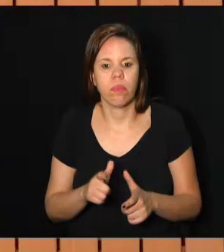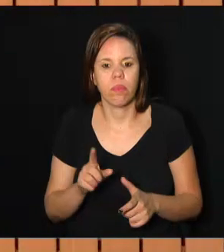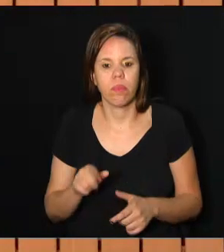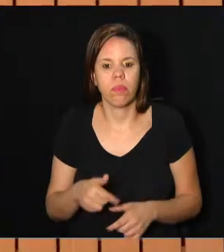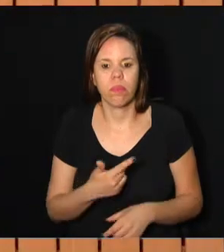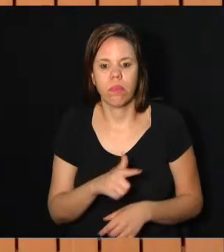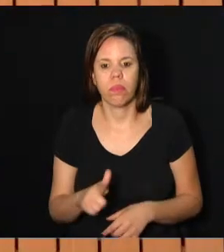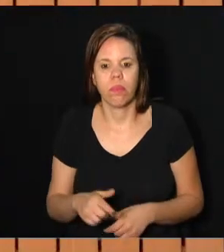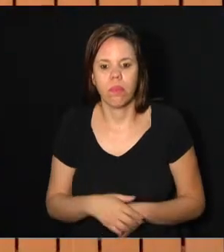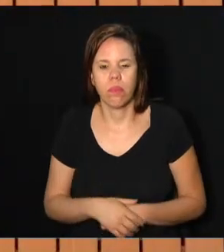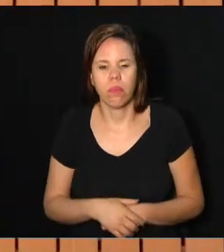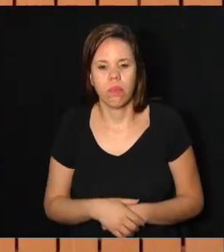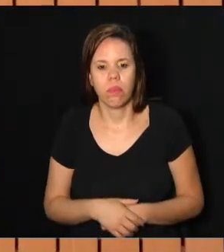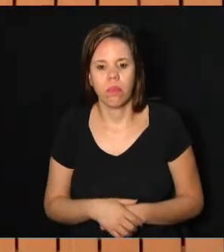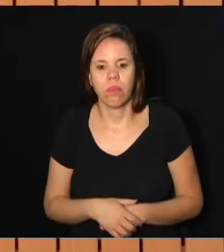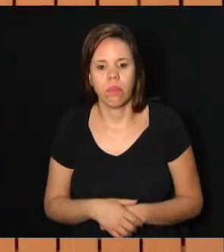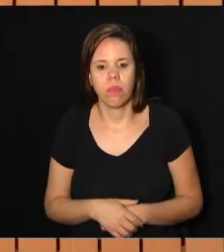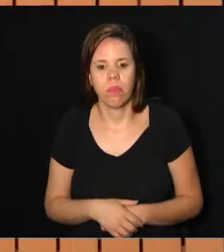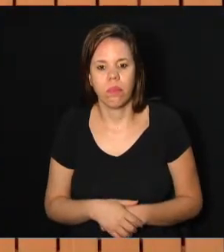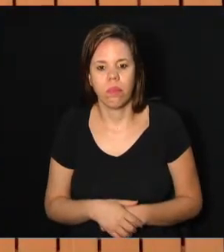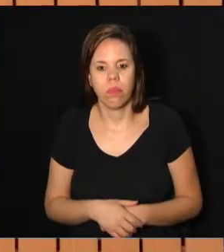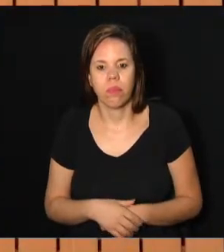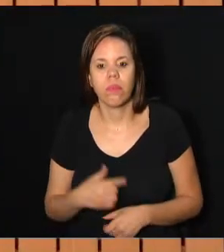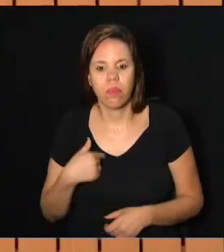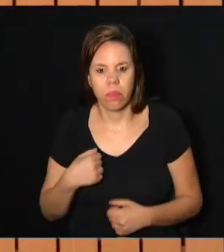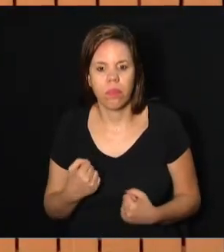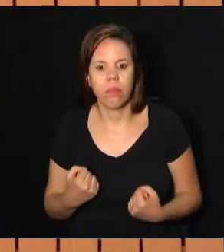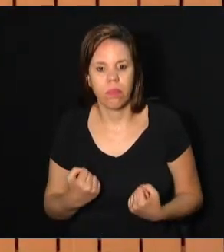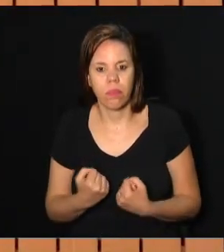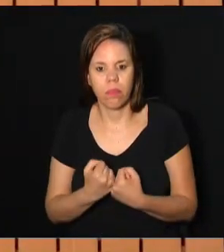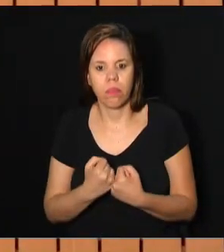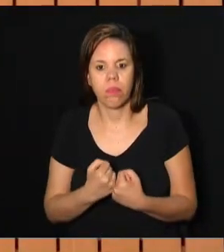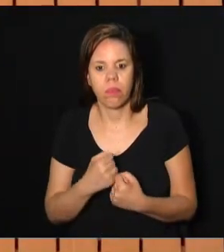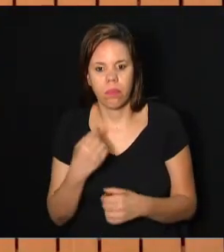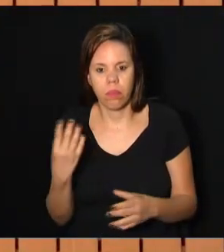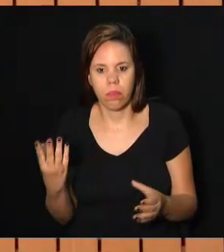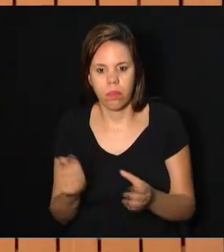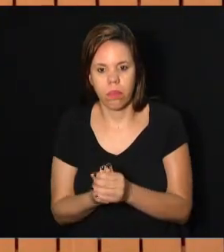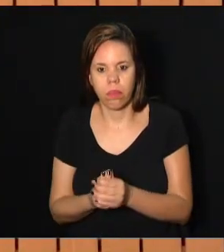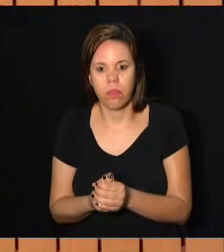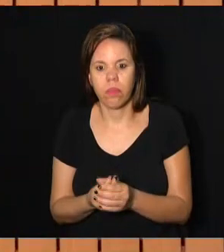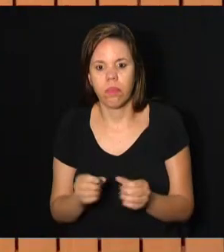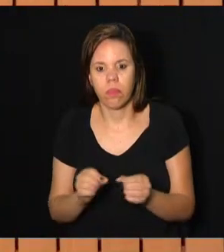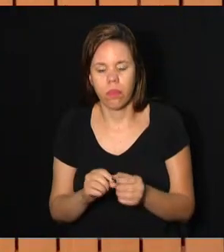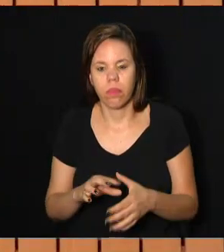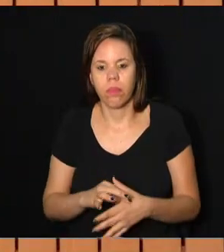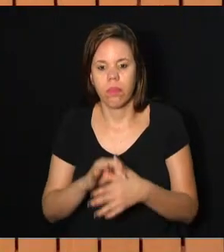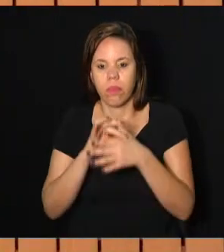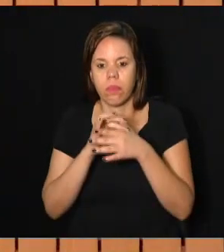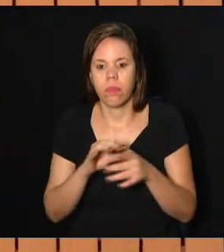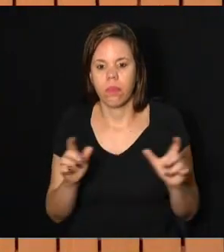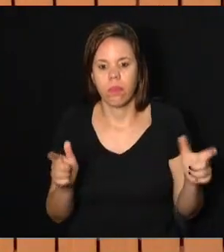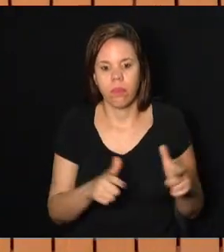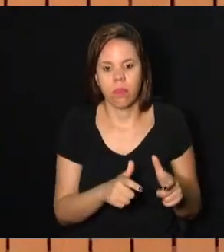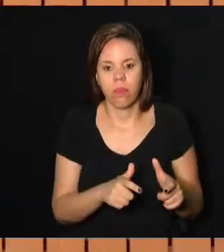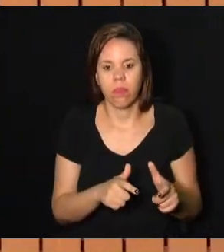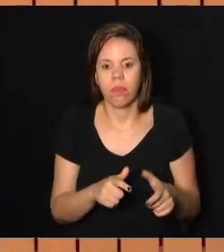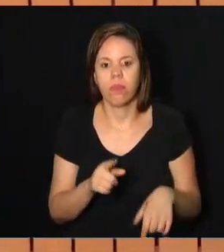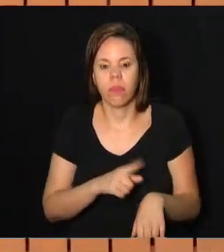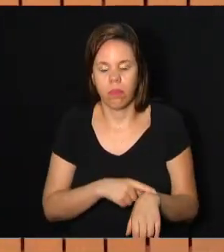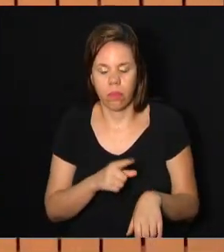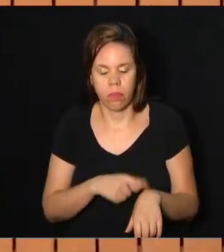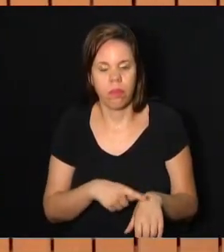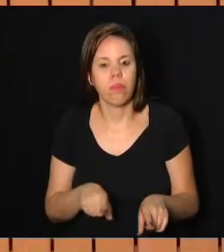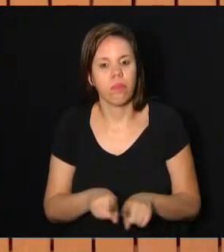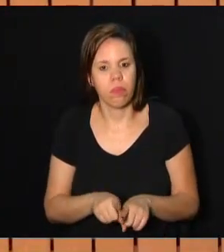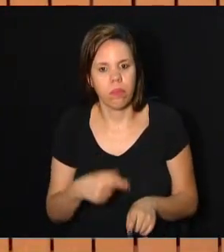não tem, né? Então, eu sou a favor que se institua uma liderança de minoria, mas me